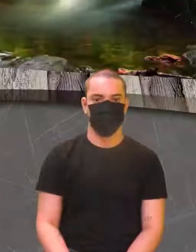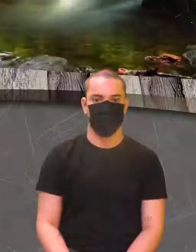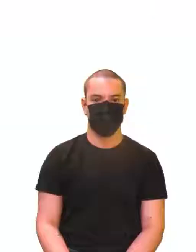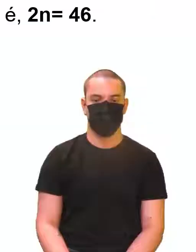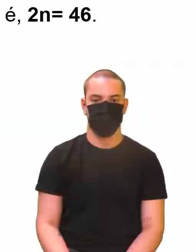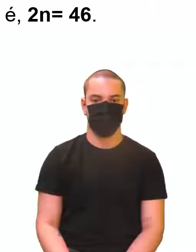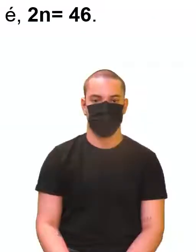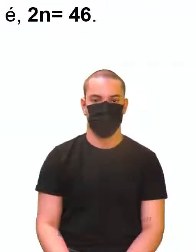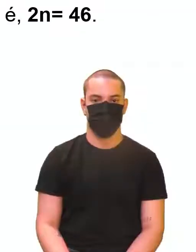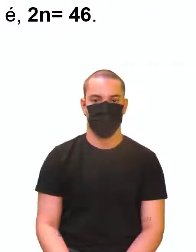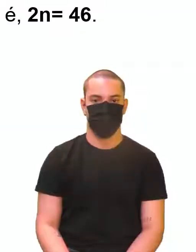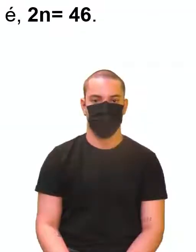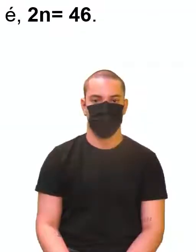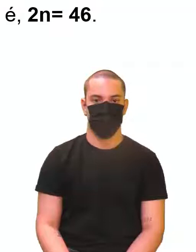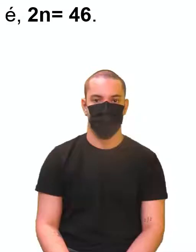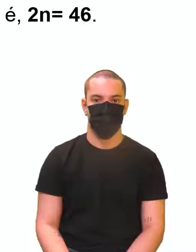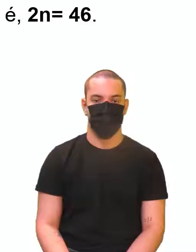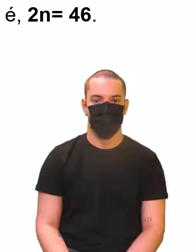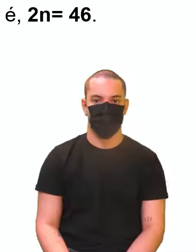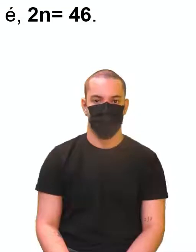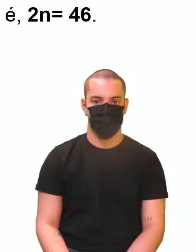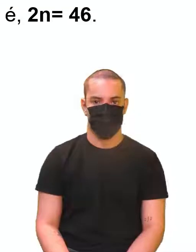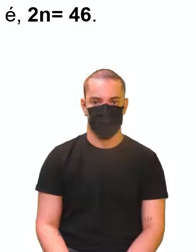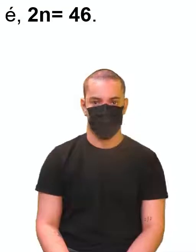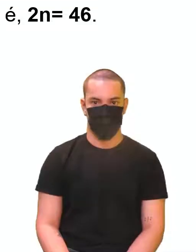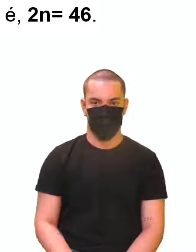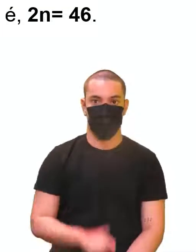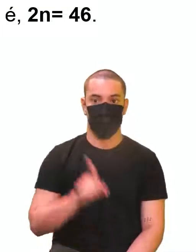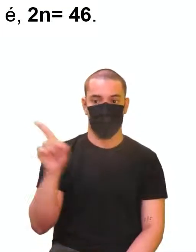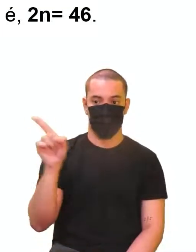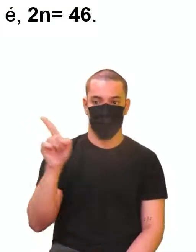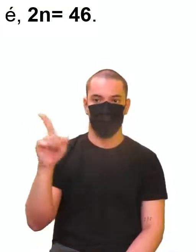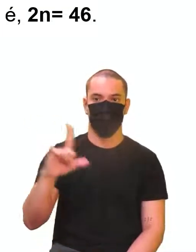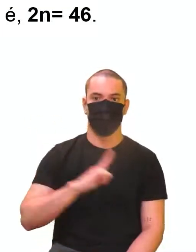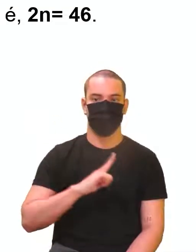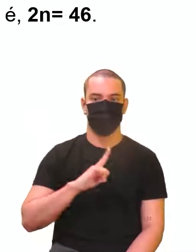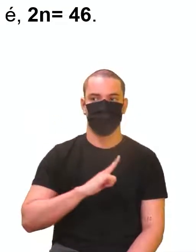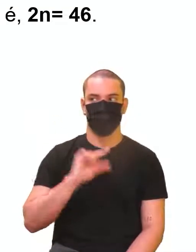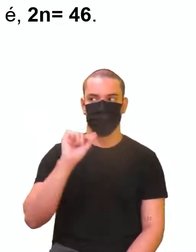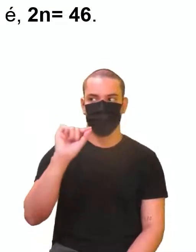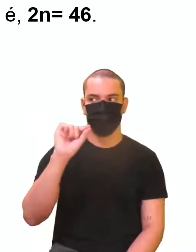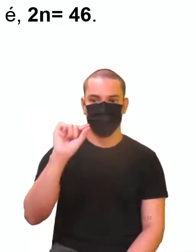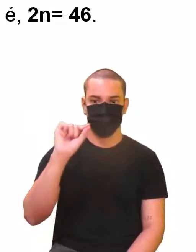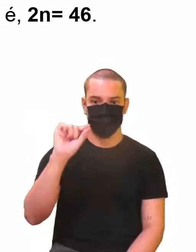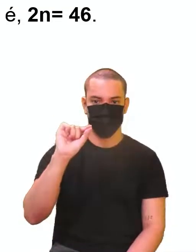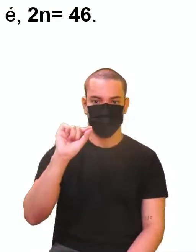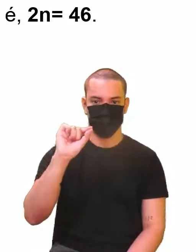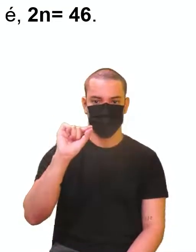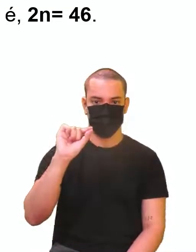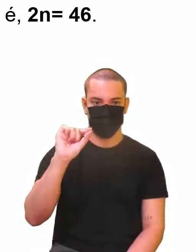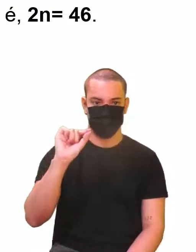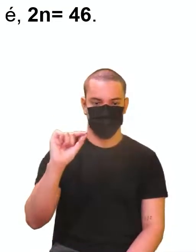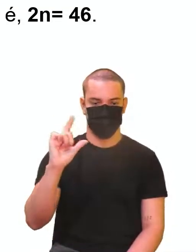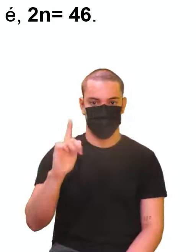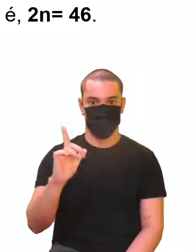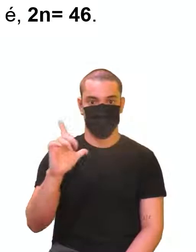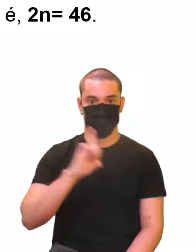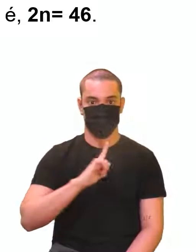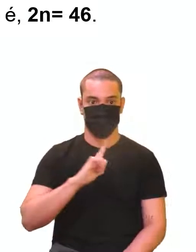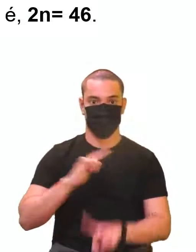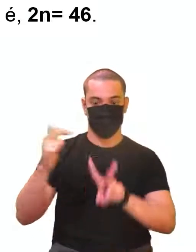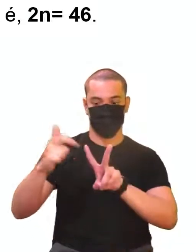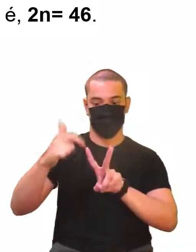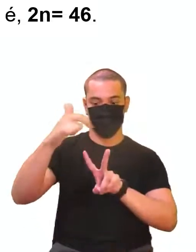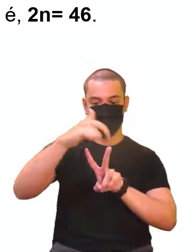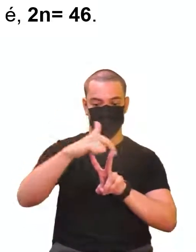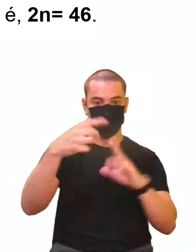lá na tela. Então, olha só, aqui a gente tem, tá, dois tipos de células, que a